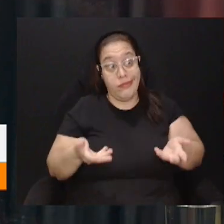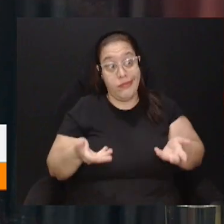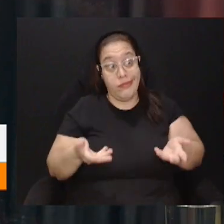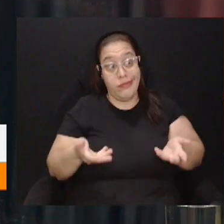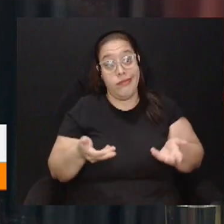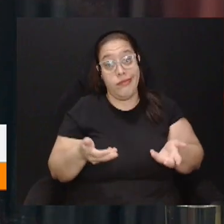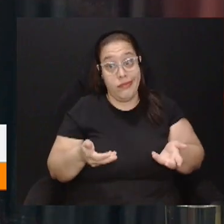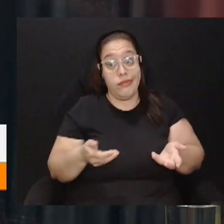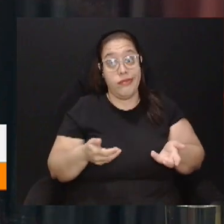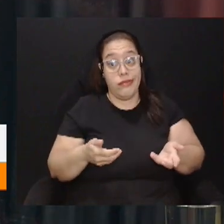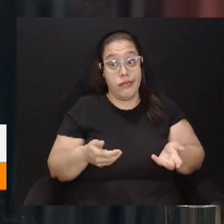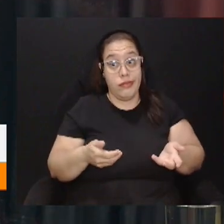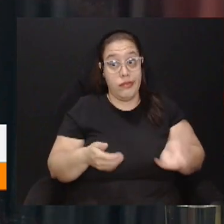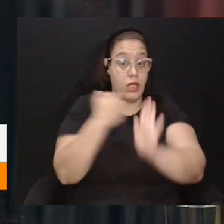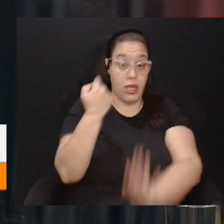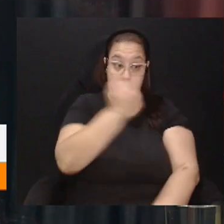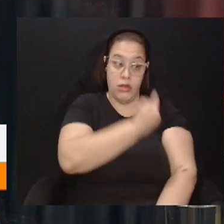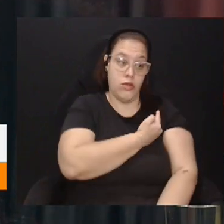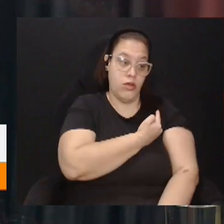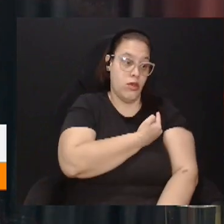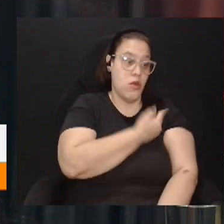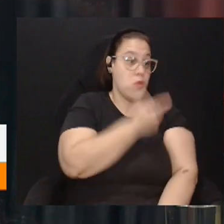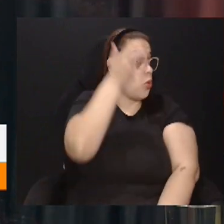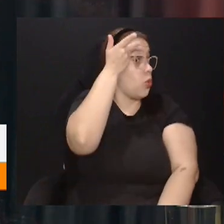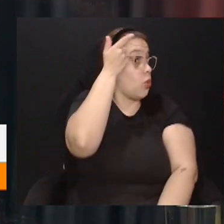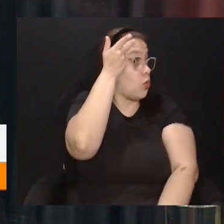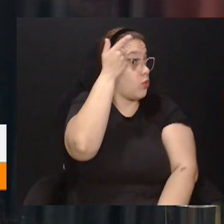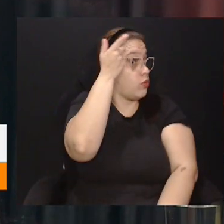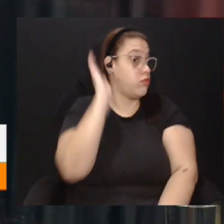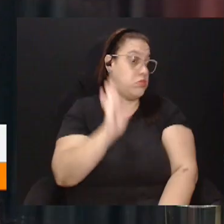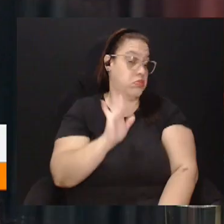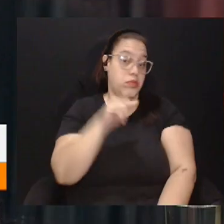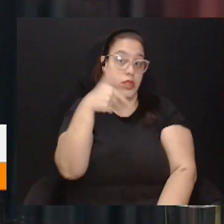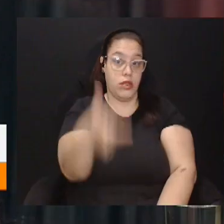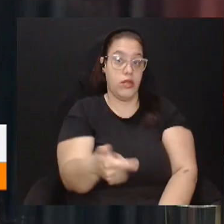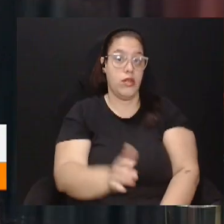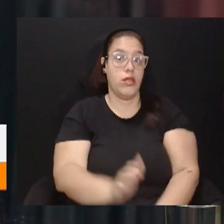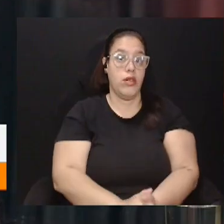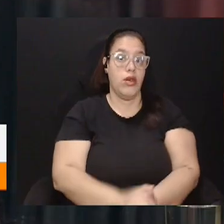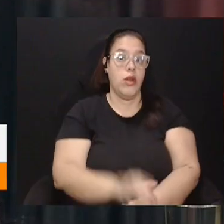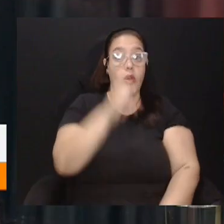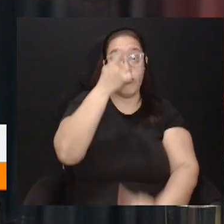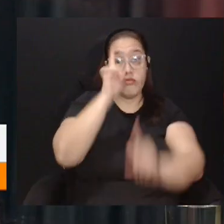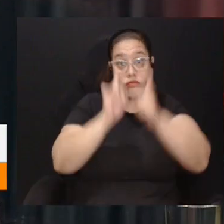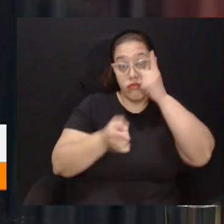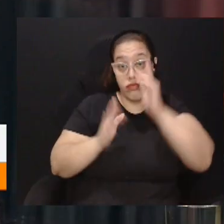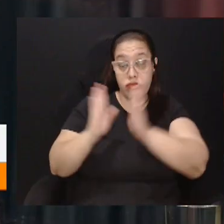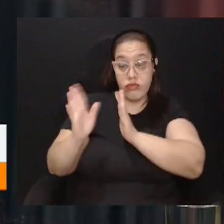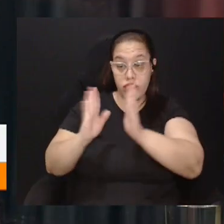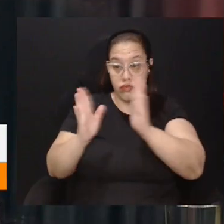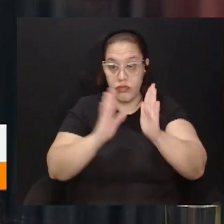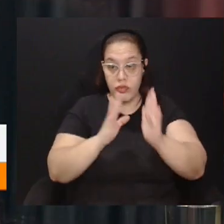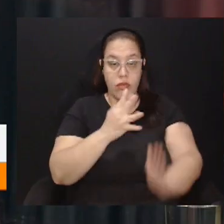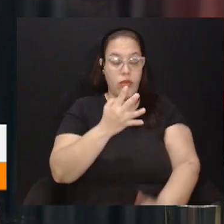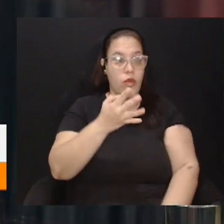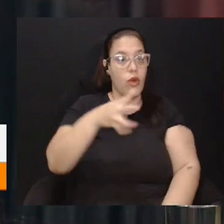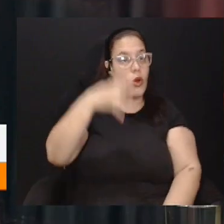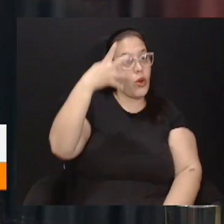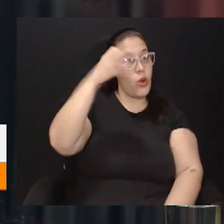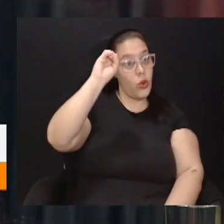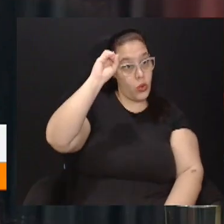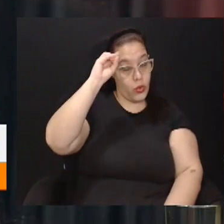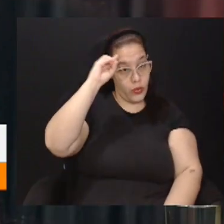entre nós. É muito comum, logo depois do carnaval, no período já da quaresma, Uhum. nós entramos